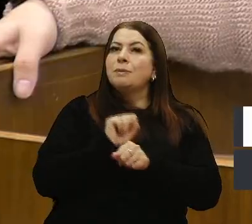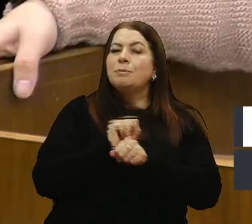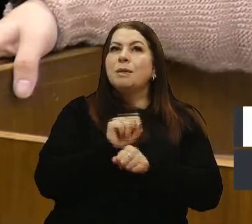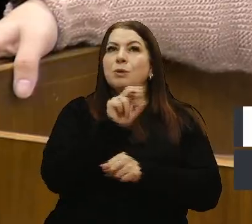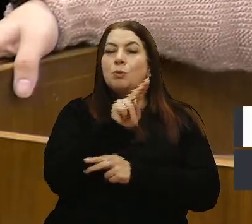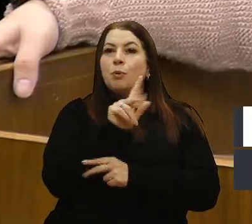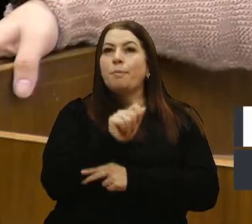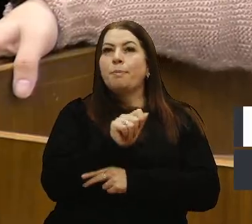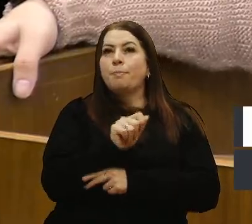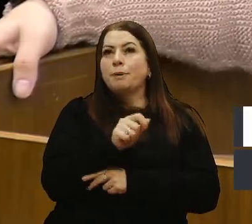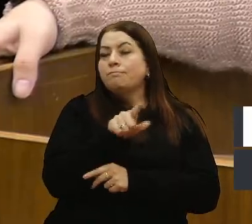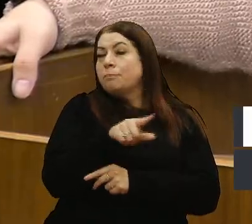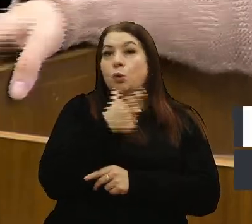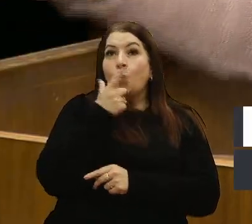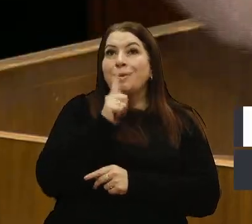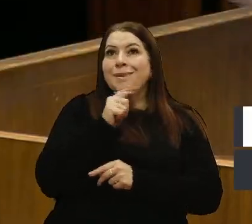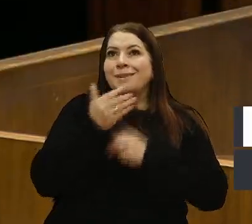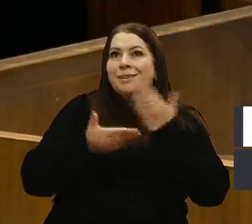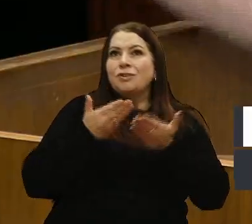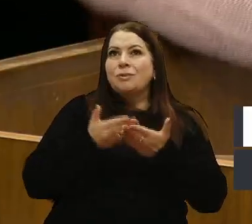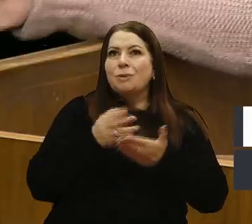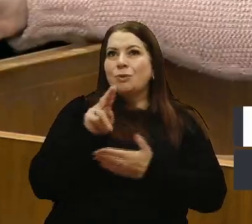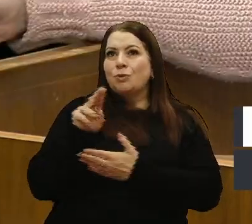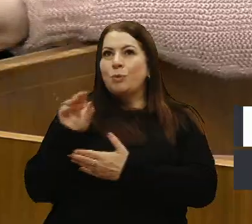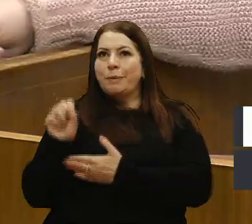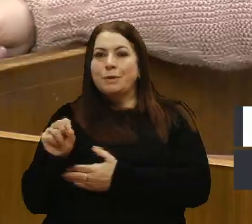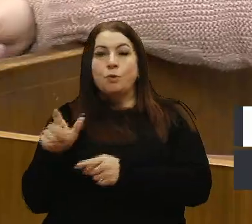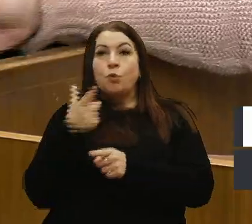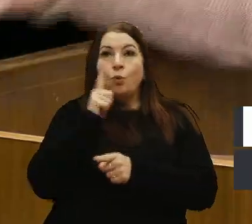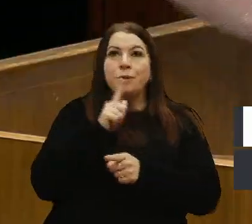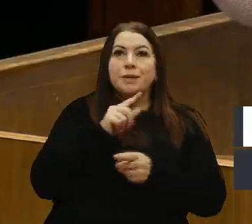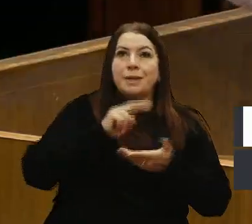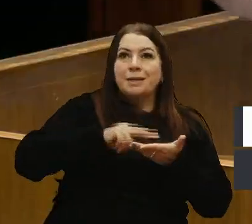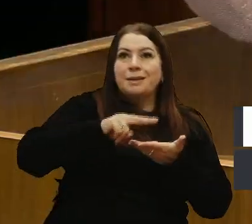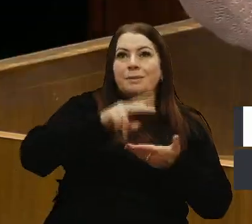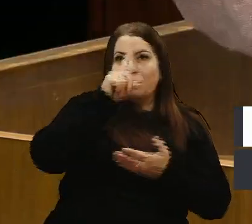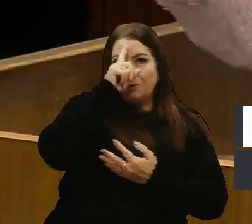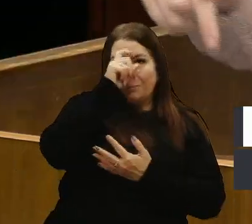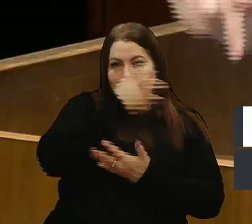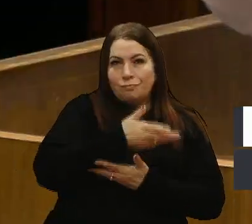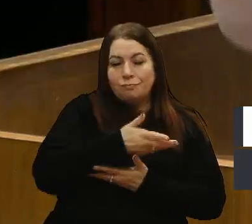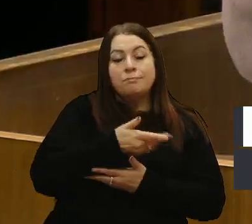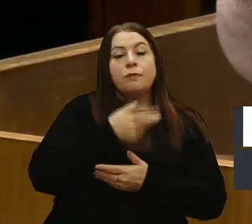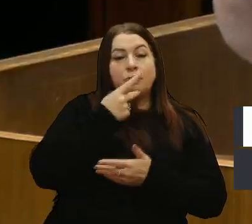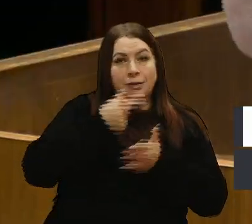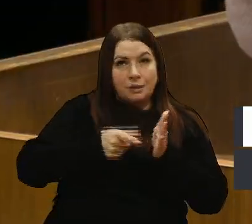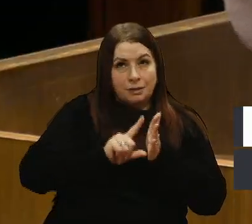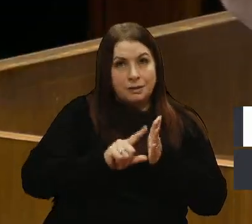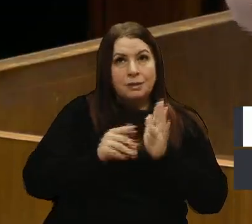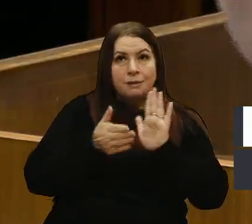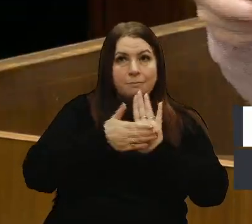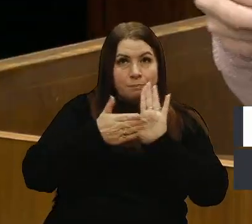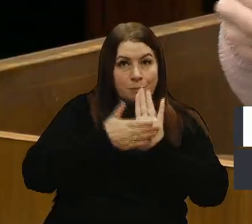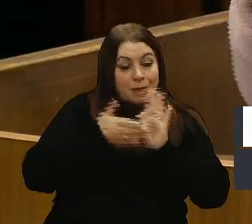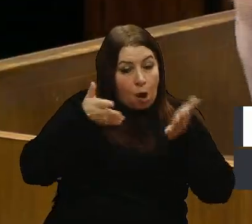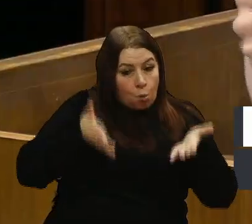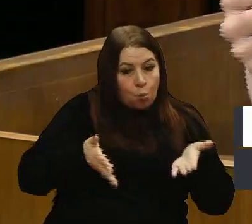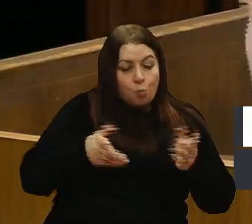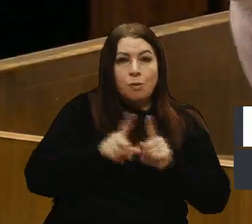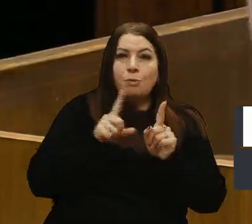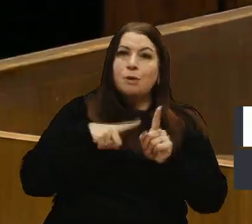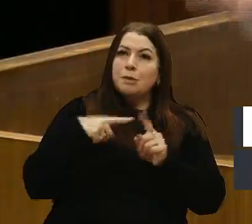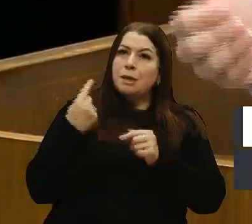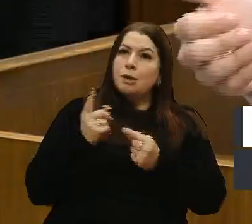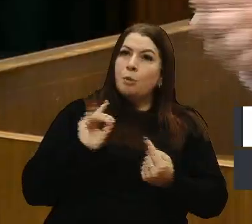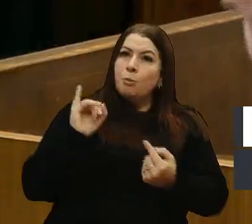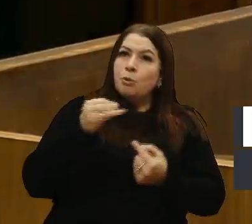também, porque não conseguem atendimento na OBS ou porque não conseguem leitos. Mas, como eu disse antes, essa pauta precisa ser agora, porque nós temos